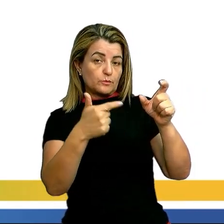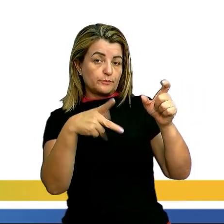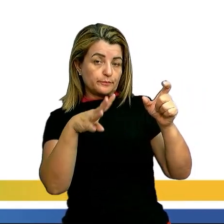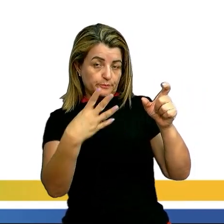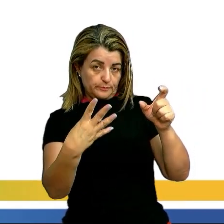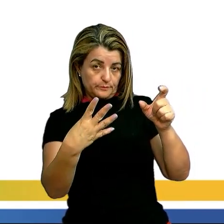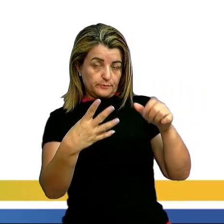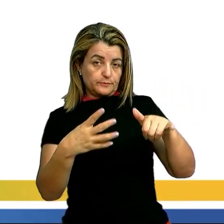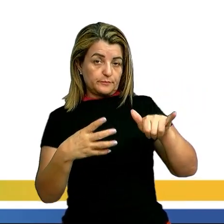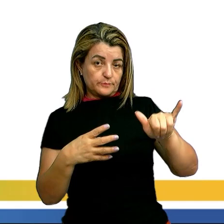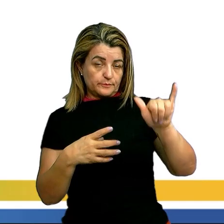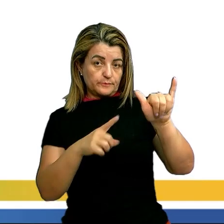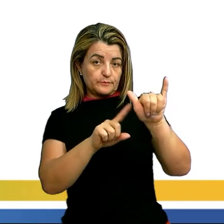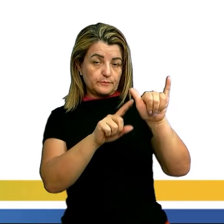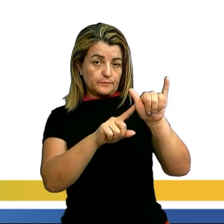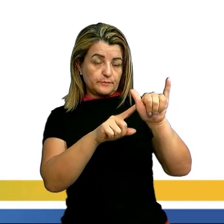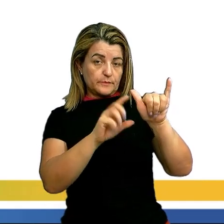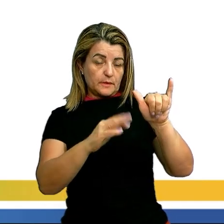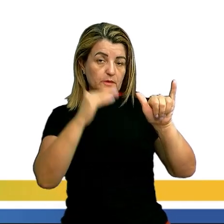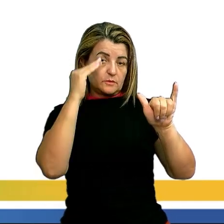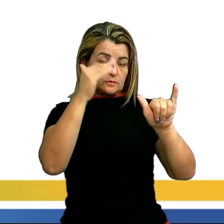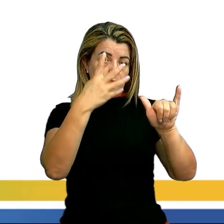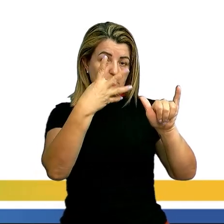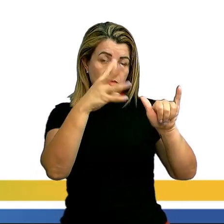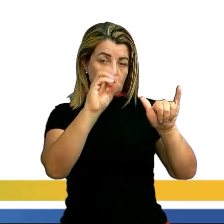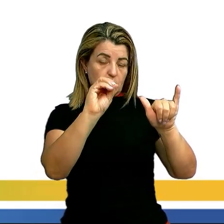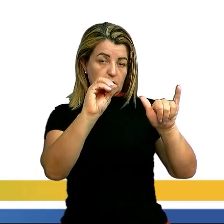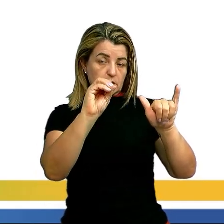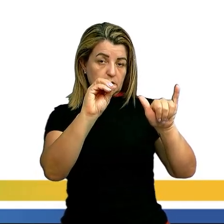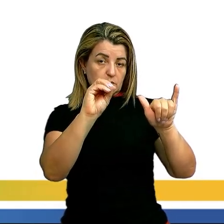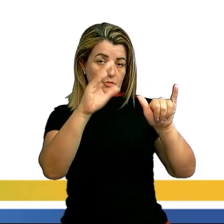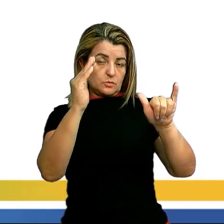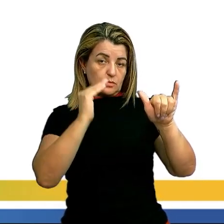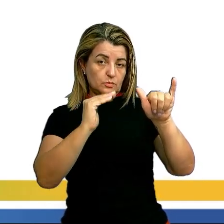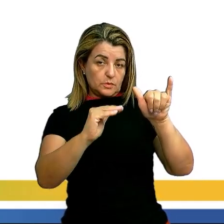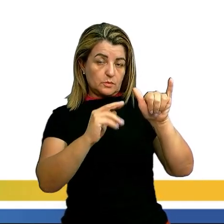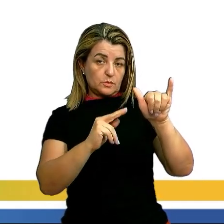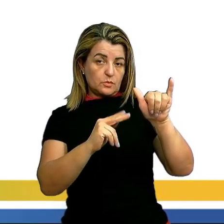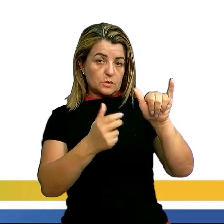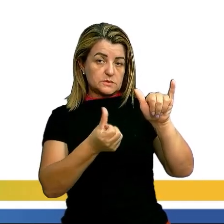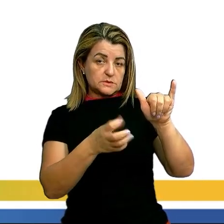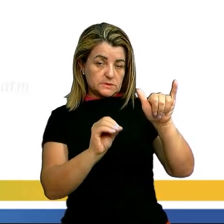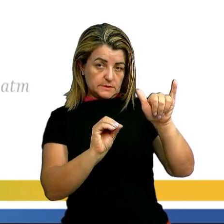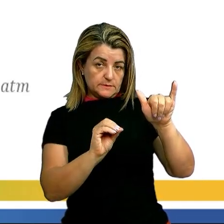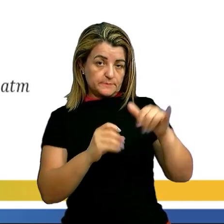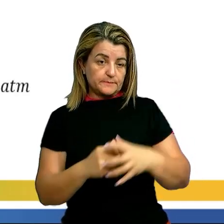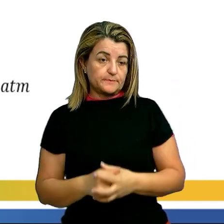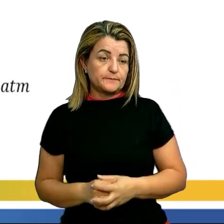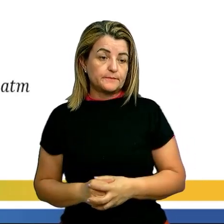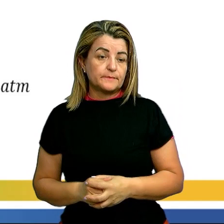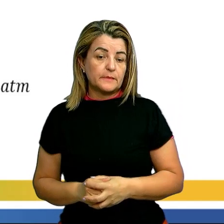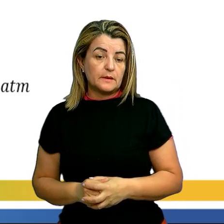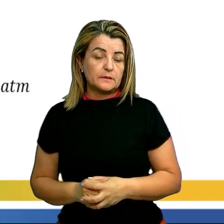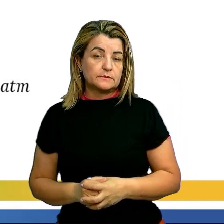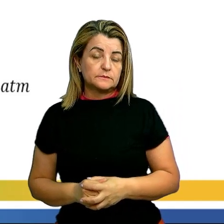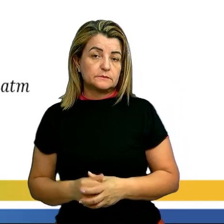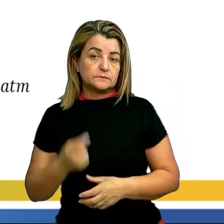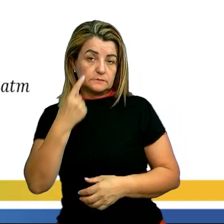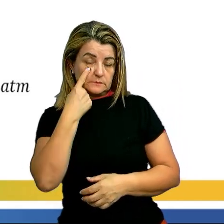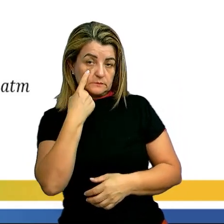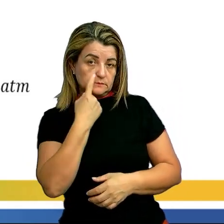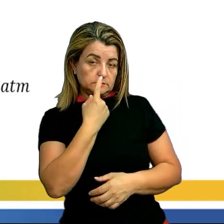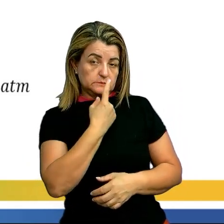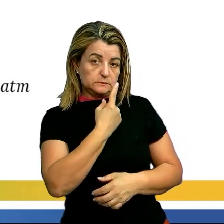ser maior ou igual que 40 e menor ou igual que 60, tá bom? Vamos lá. E